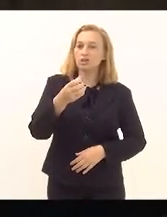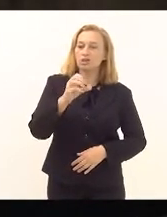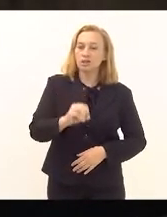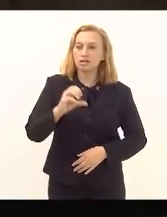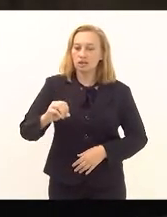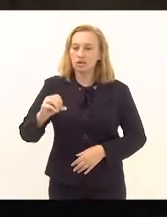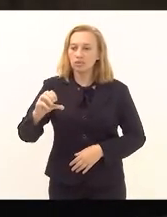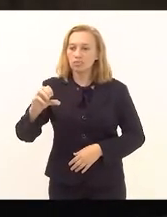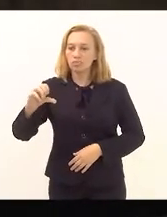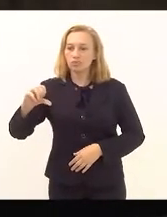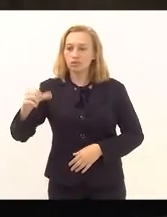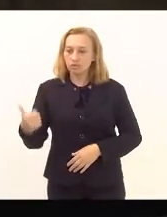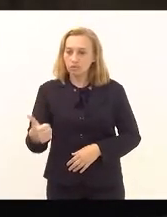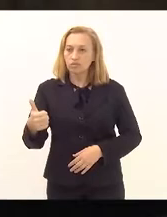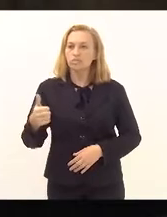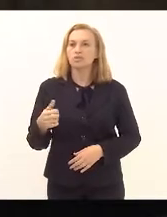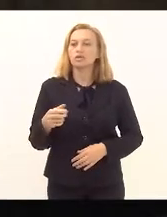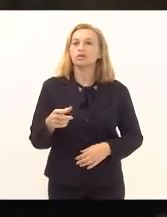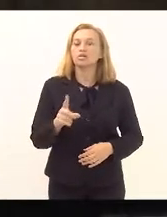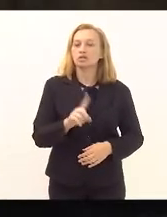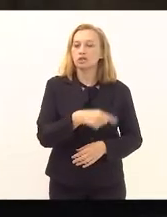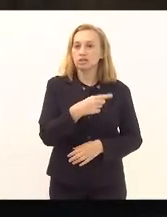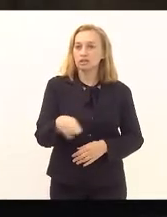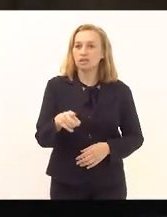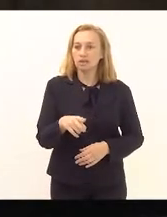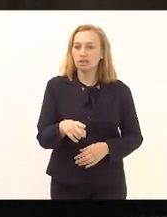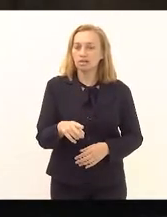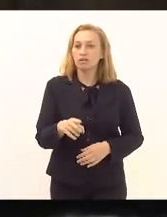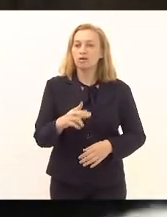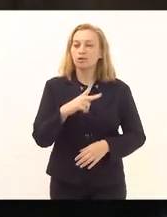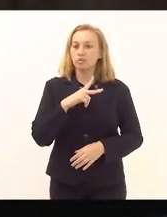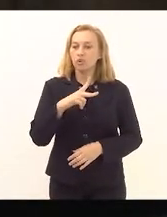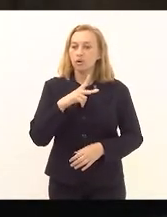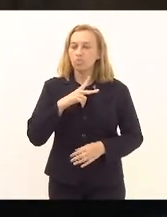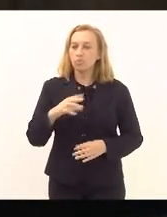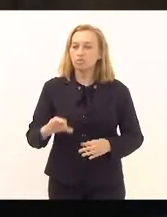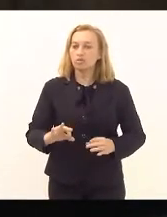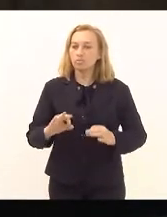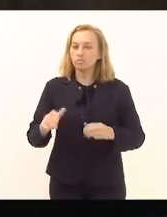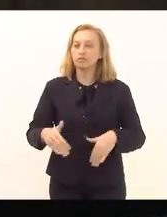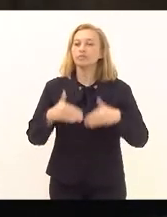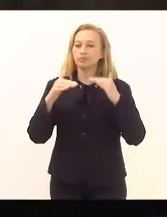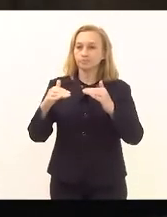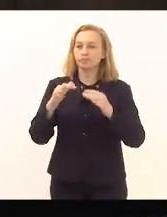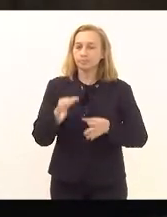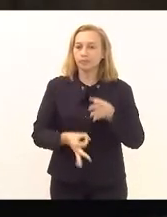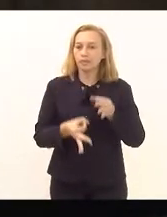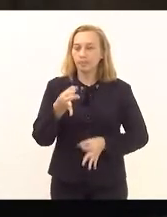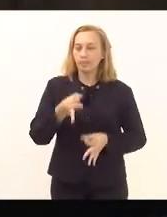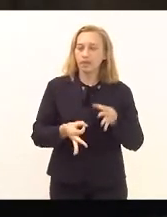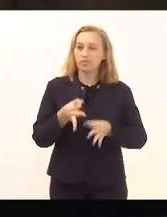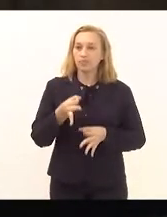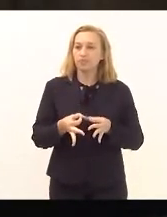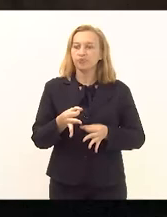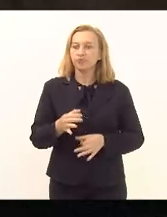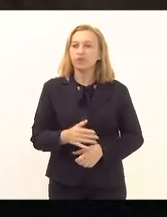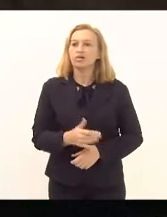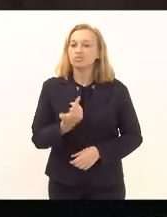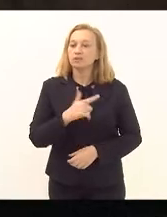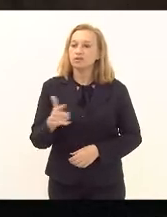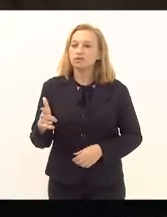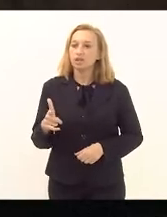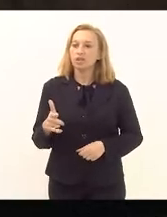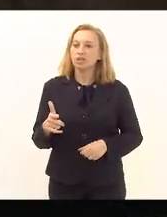033-4903-24-2016-819-0001. Contudo, tal decisão foi derrubada pelo próprio Tribunal Regional de Justiça, não havendo, por